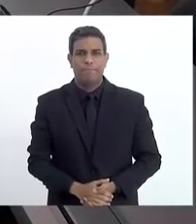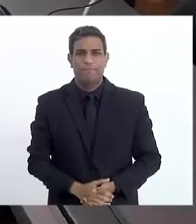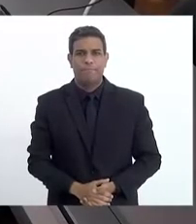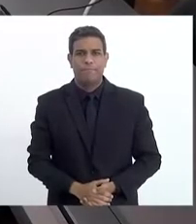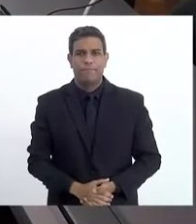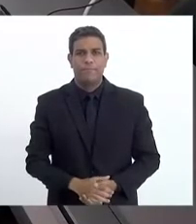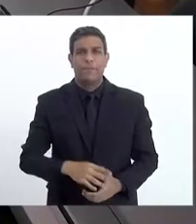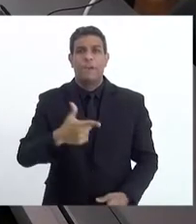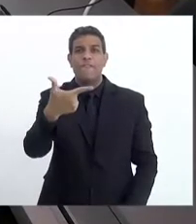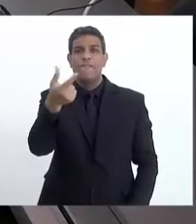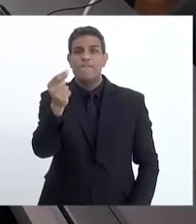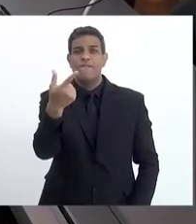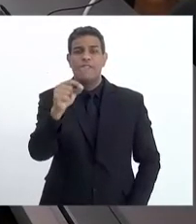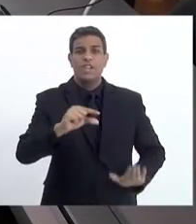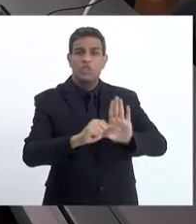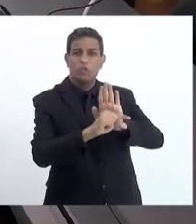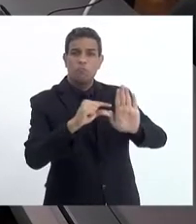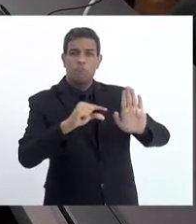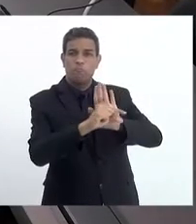20.